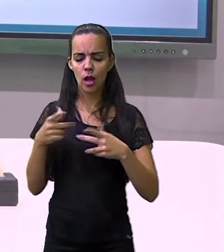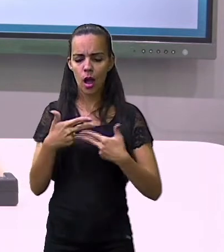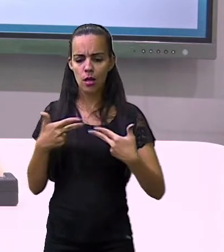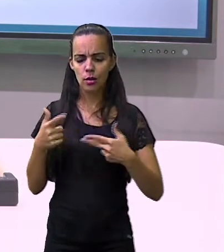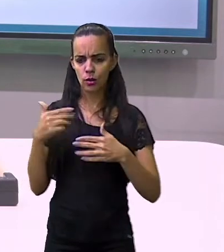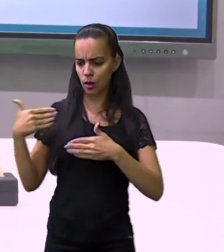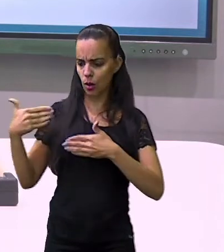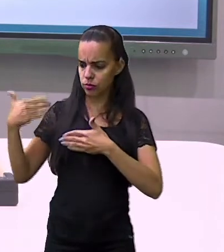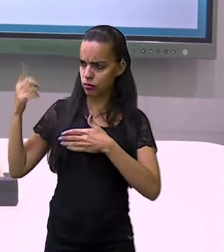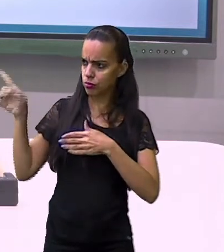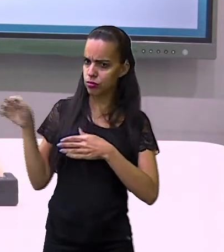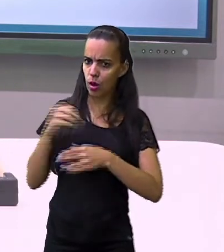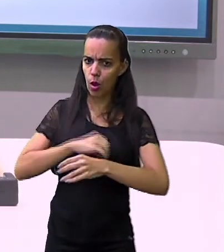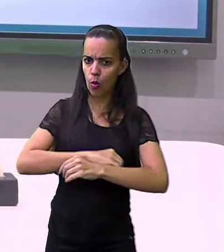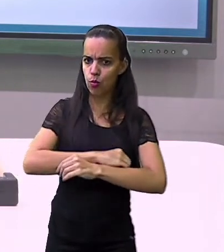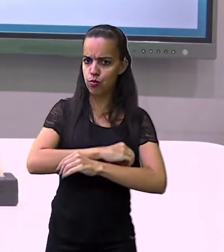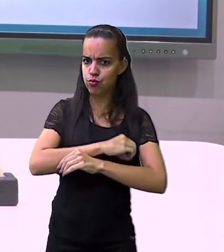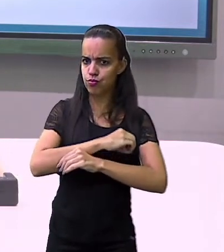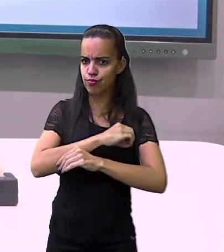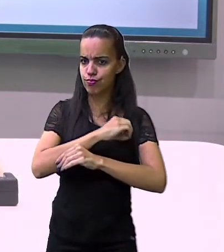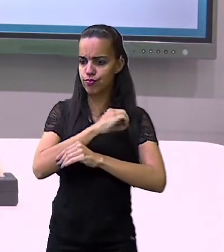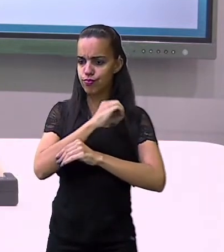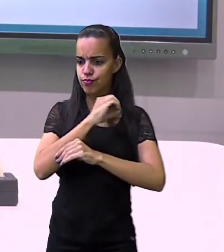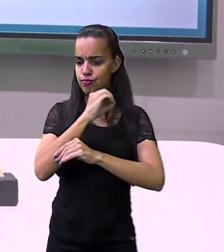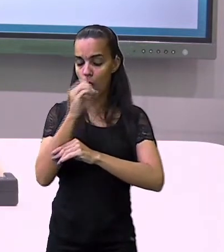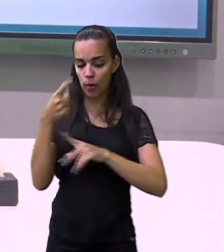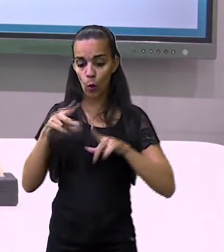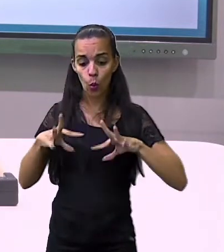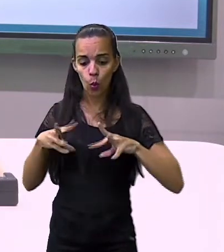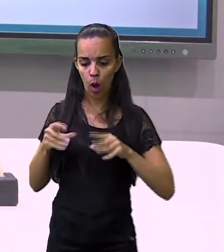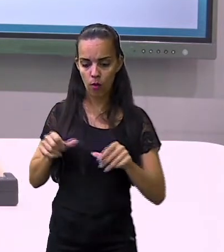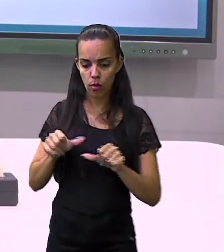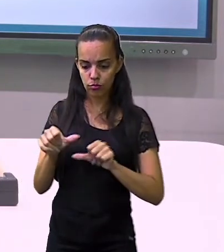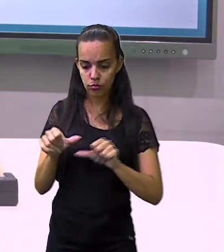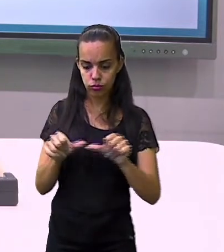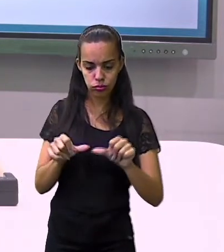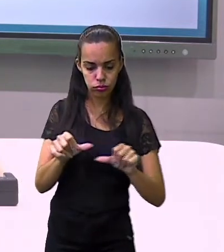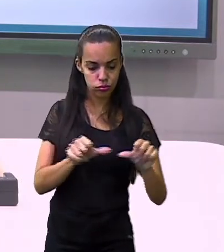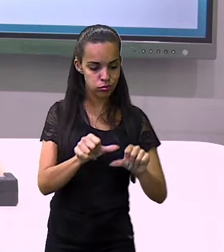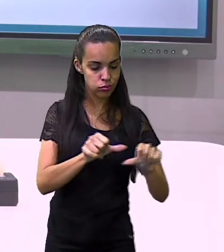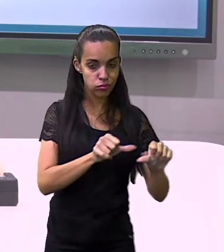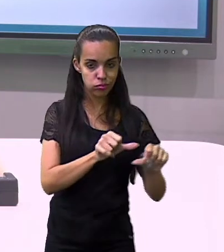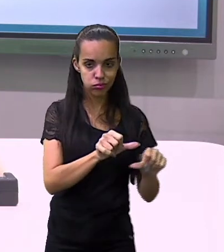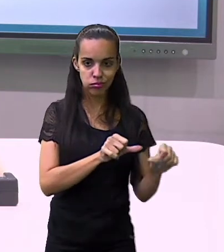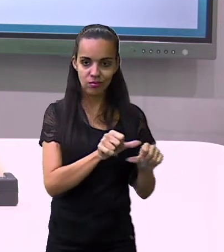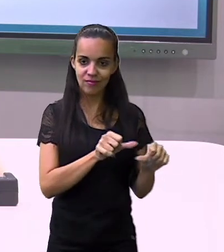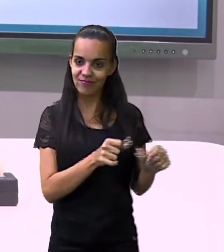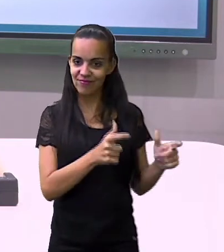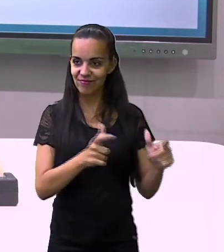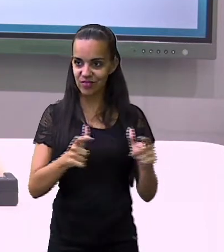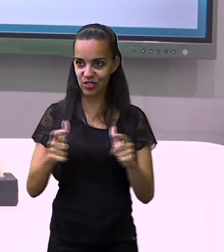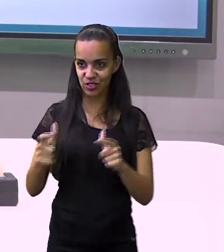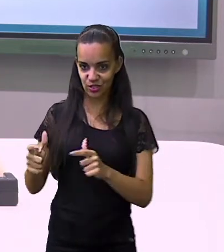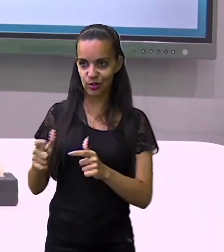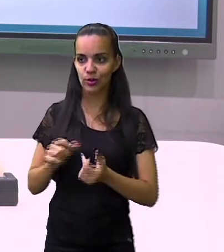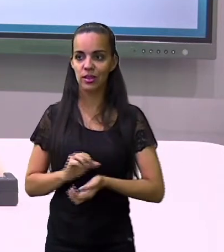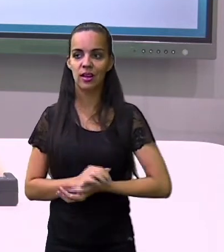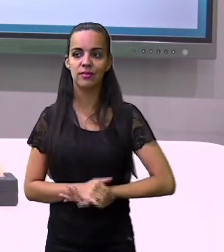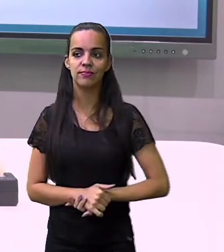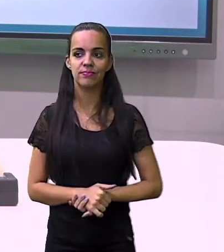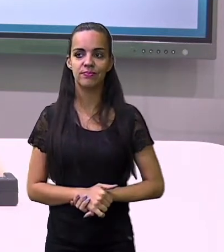passando, por exemplo, se você tem uma árvore na porta da sua casa, você vai percebendo que a sombra ela vai mudando, tá bom?